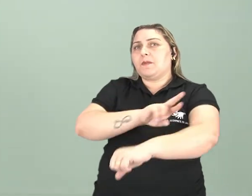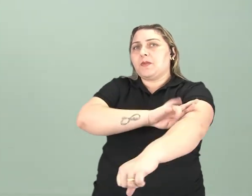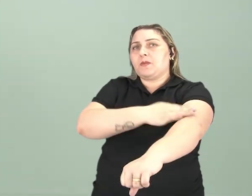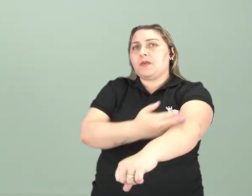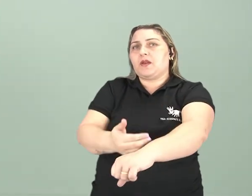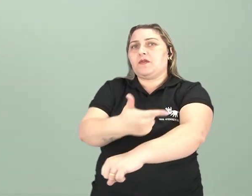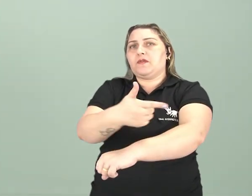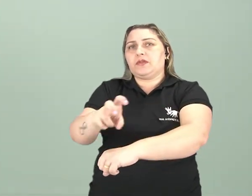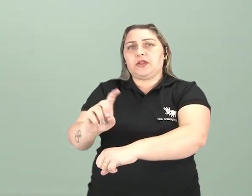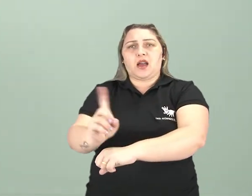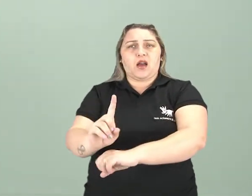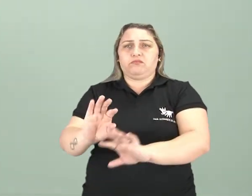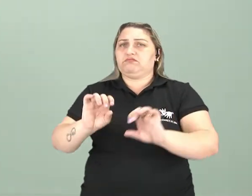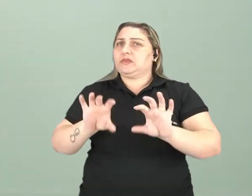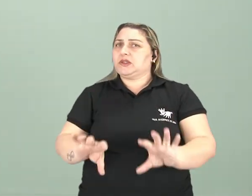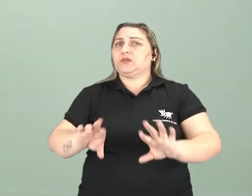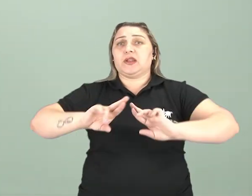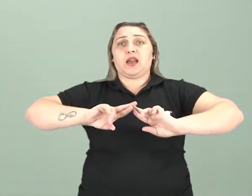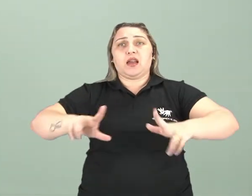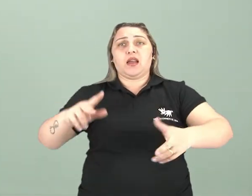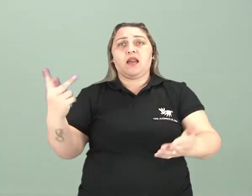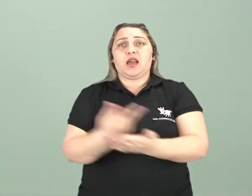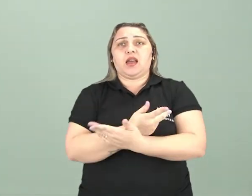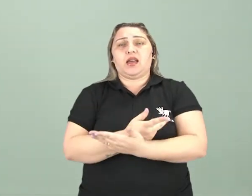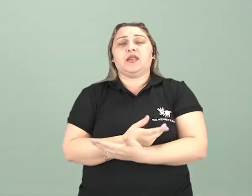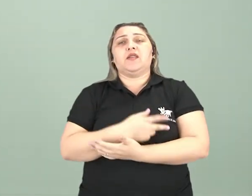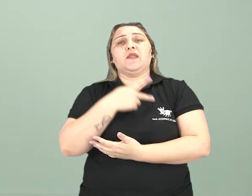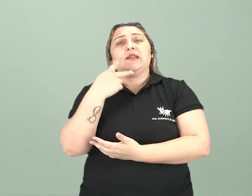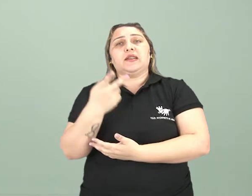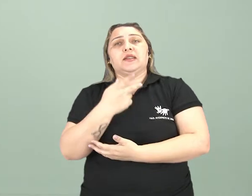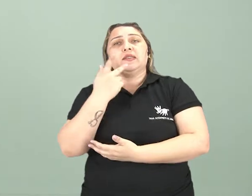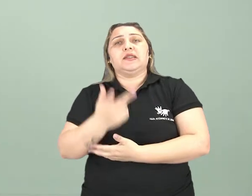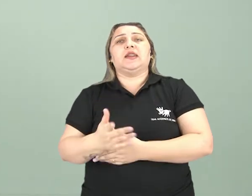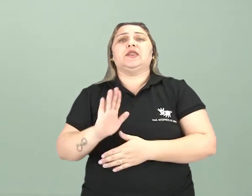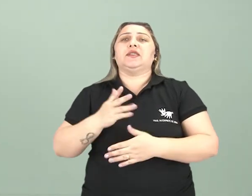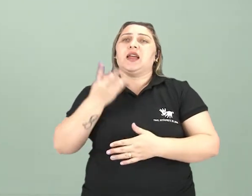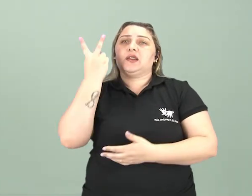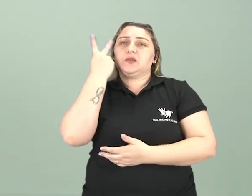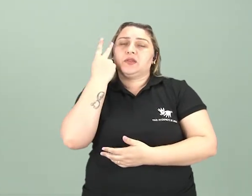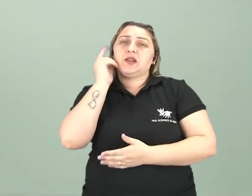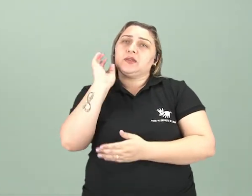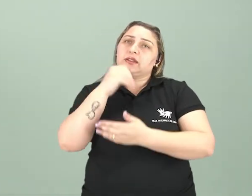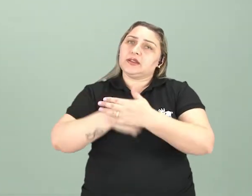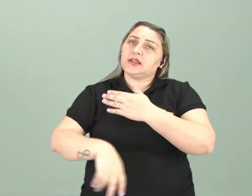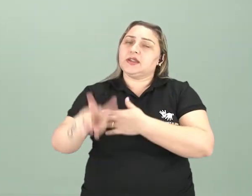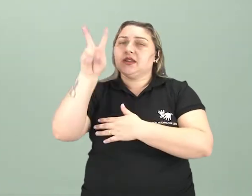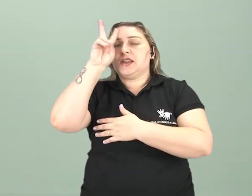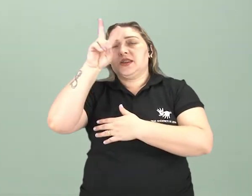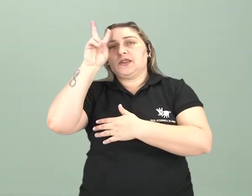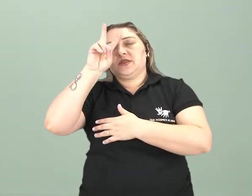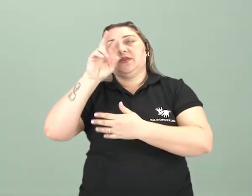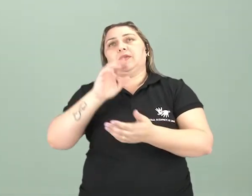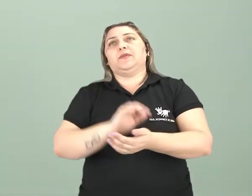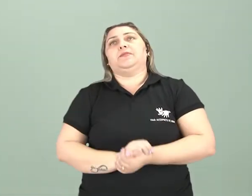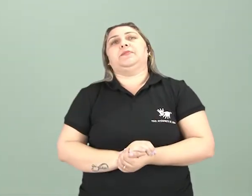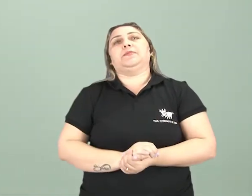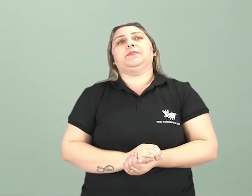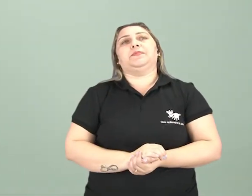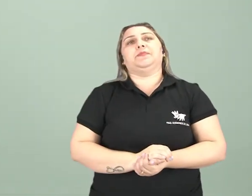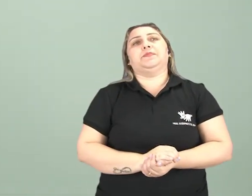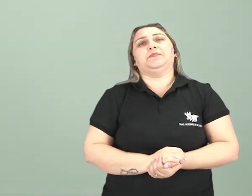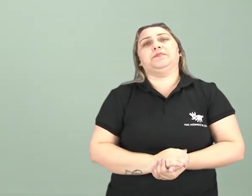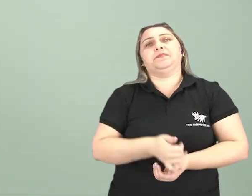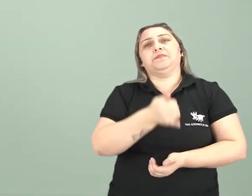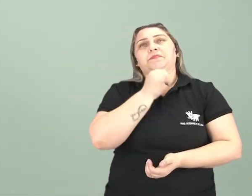meus personagens. Tempo, Rio Branco, Acre, 25... Não, não é assim, tá? Você vai fazendo isso aí de